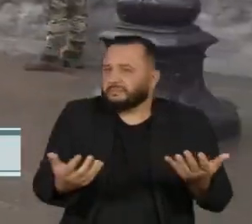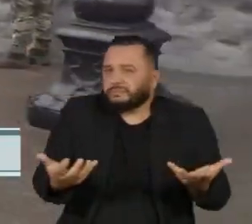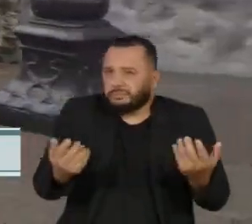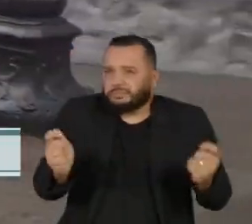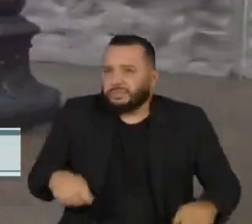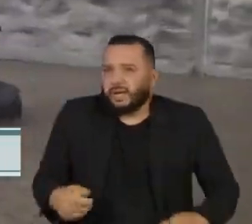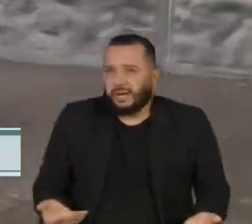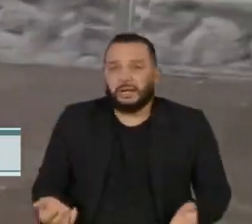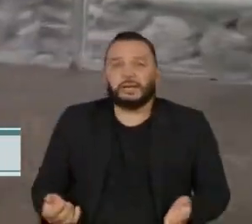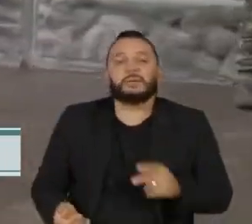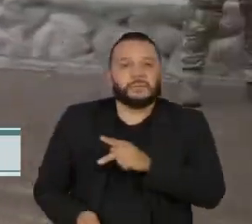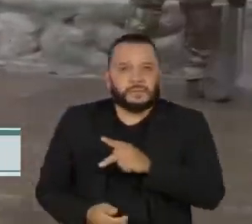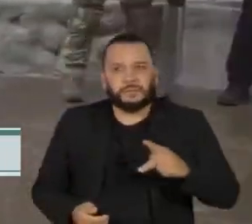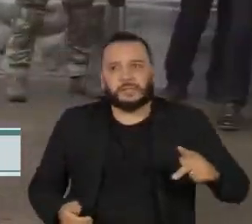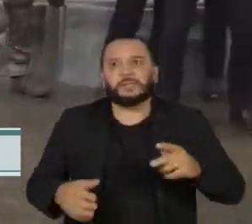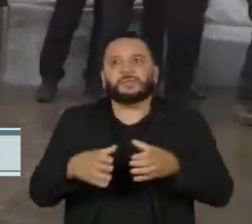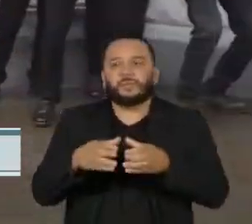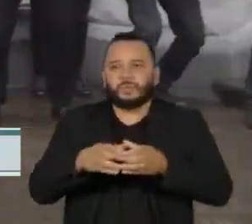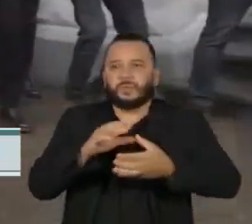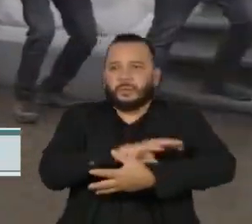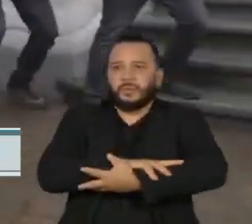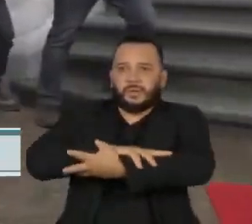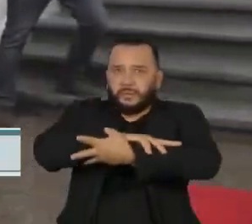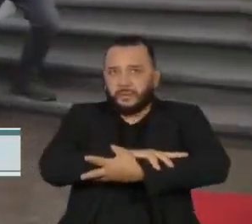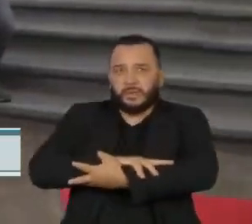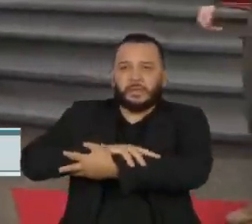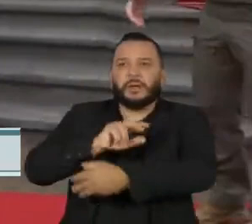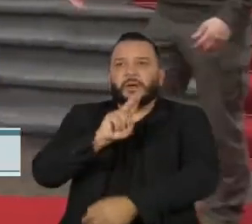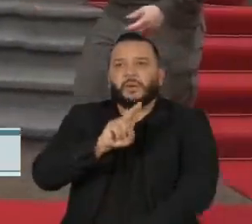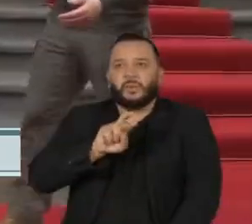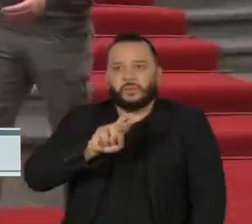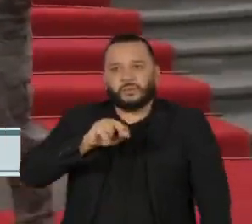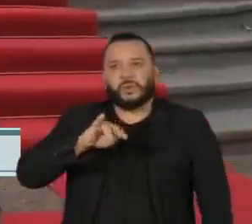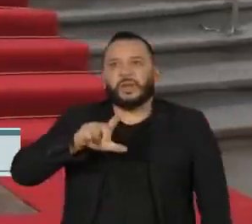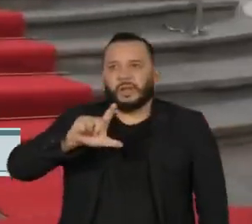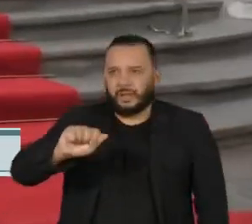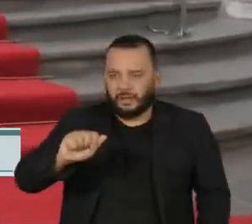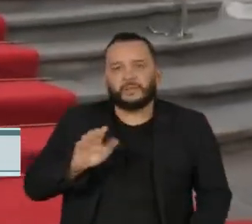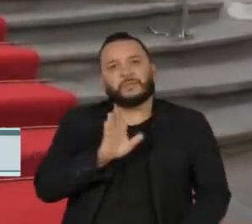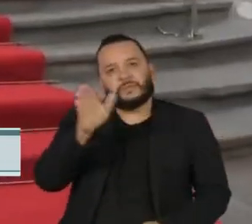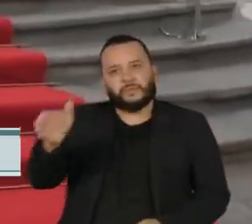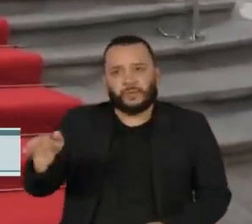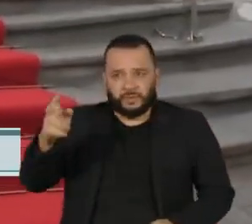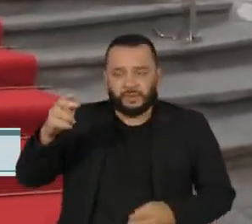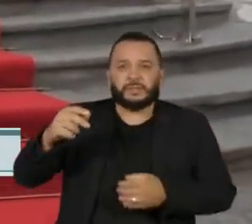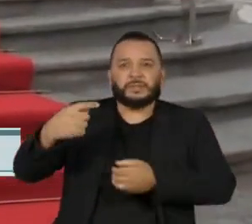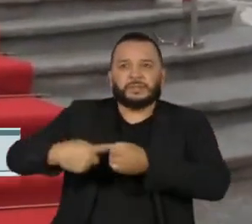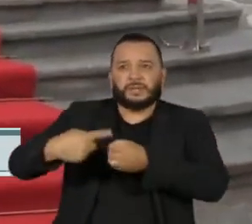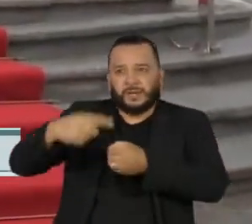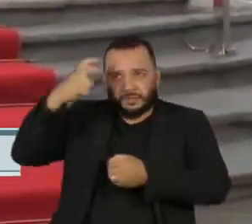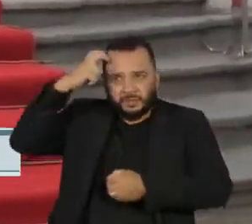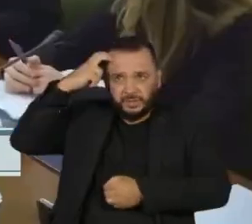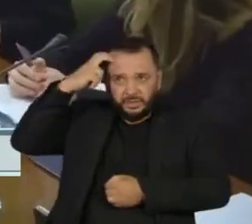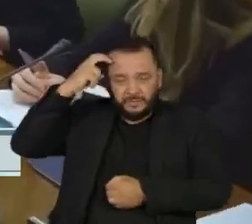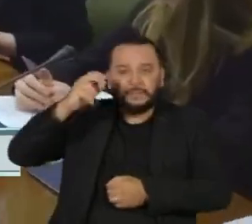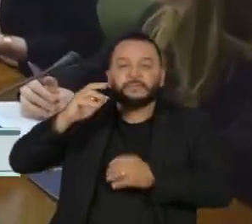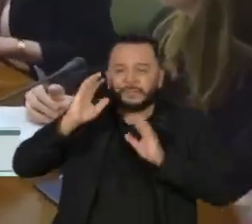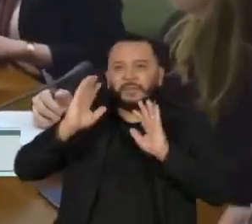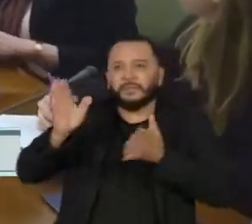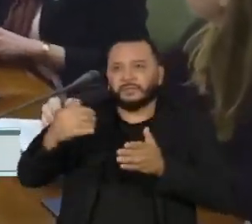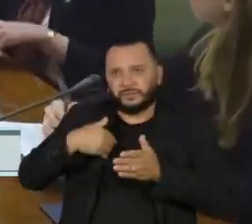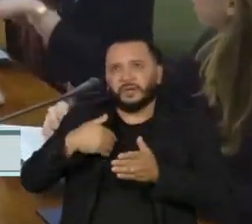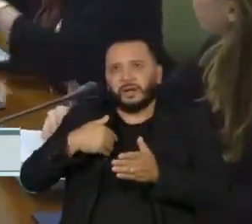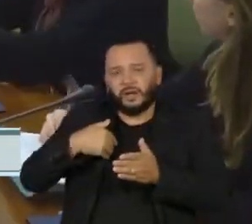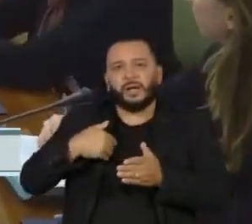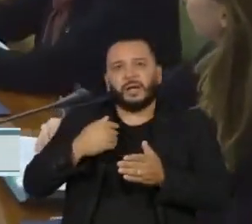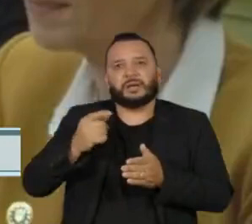presidente da Comissão Europeia, Ursula von der Leyen, foi a Kiev. Anunciou mais 25 milhões de euros para limpar